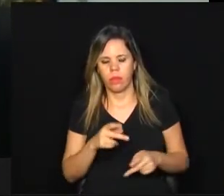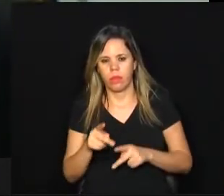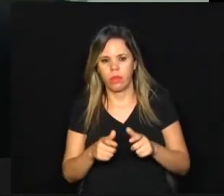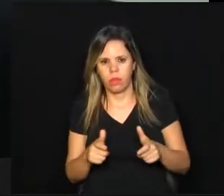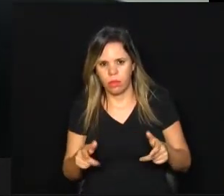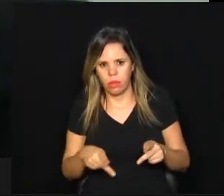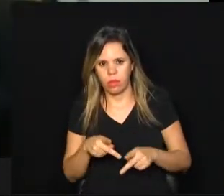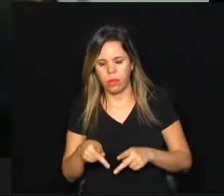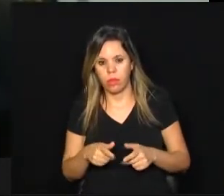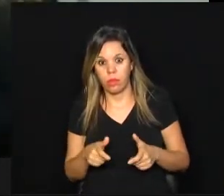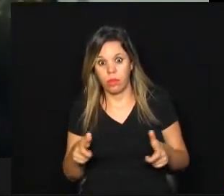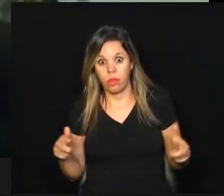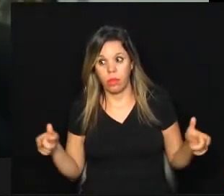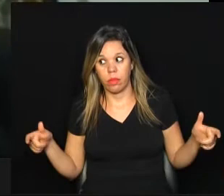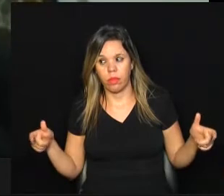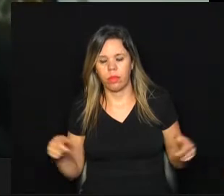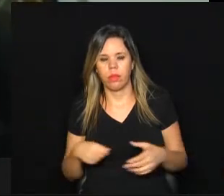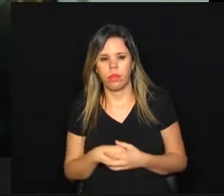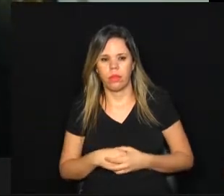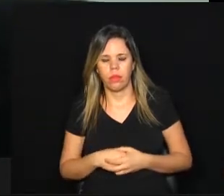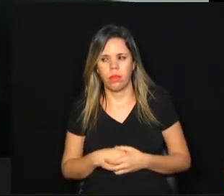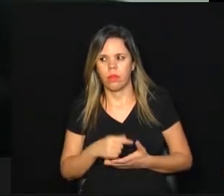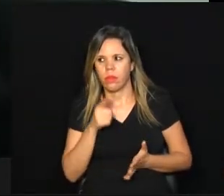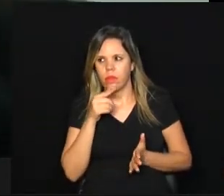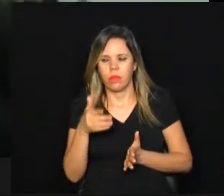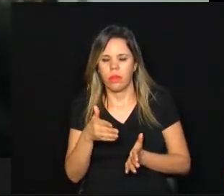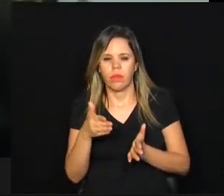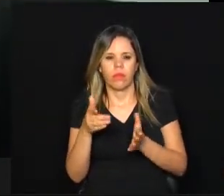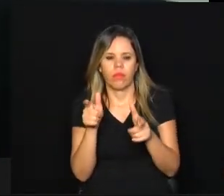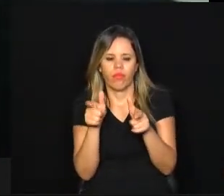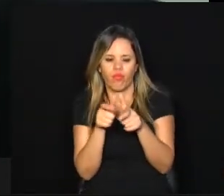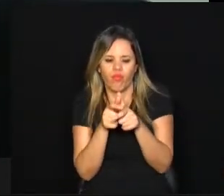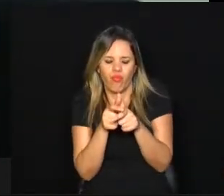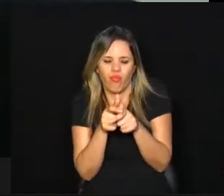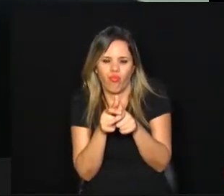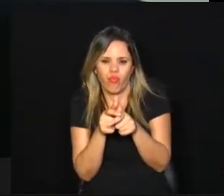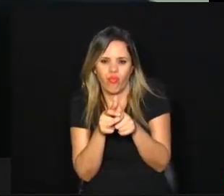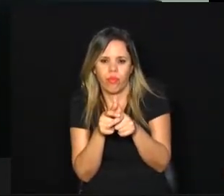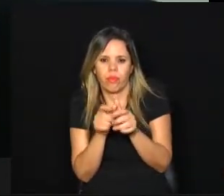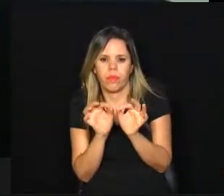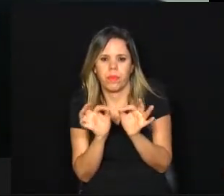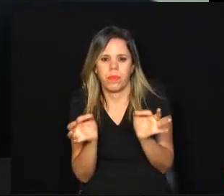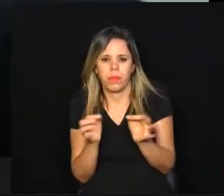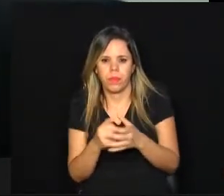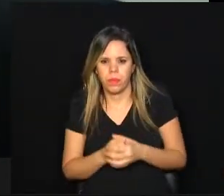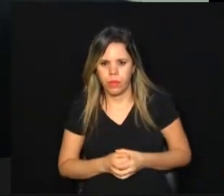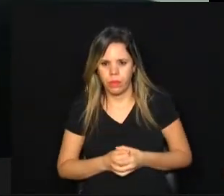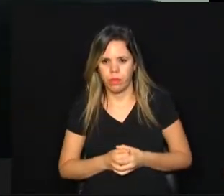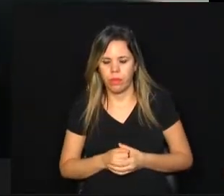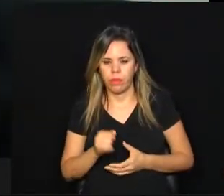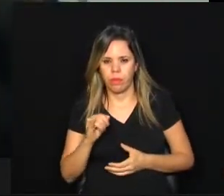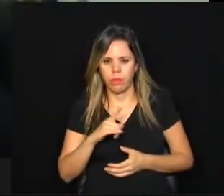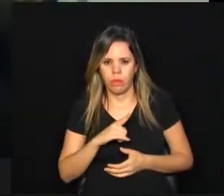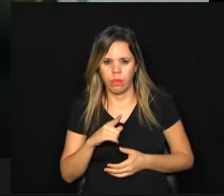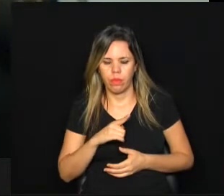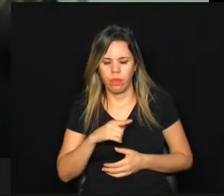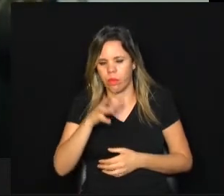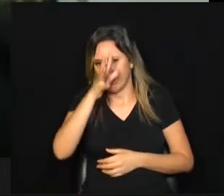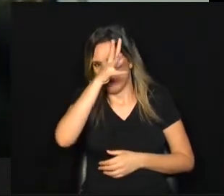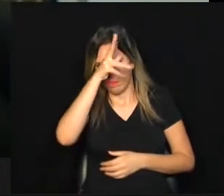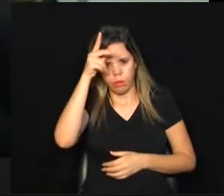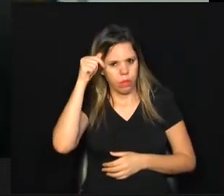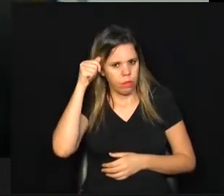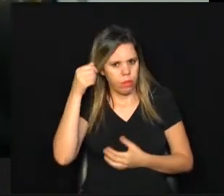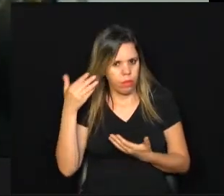grande e uma disponibilidade hídrica pequena. Não é o caso, se estivéssemos com a Amazônia aqui